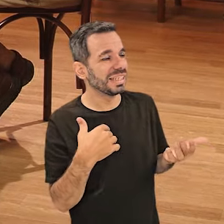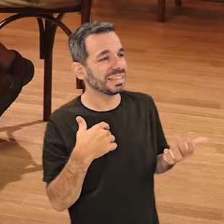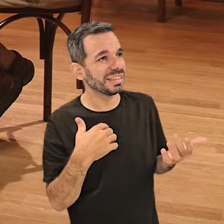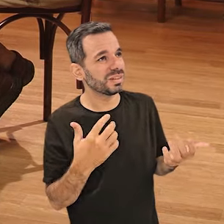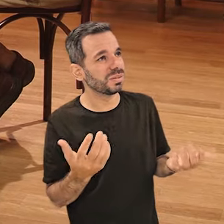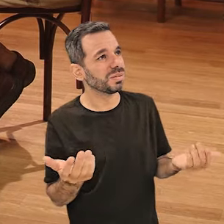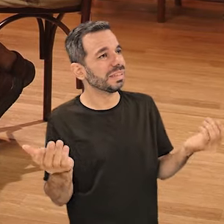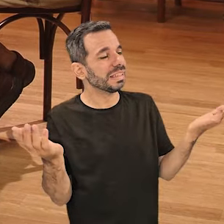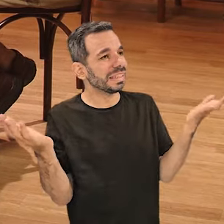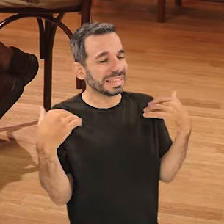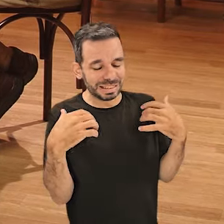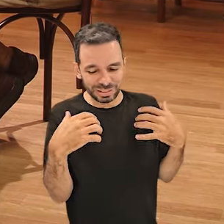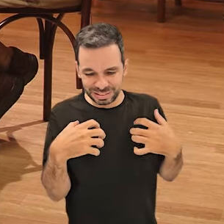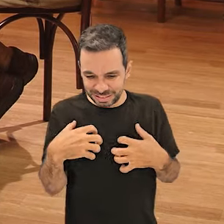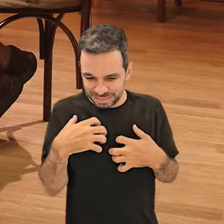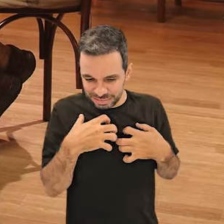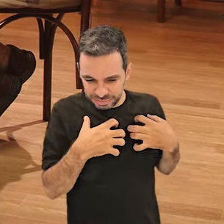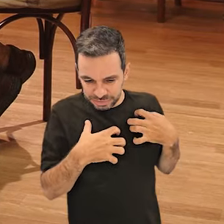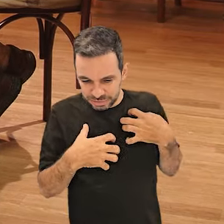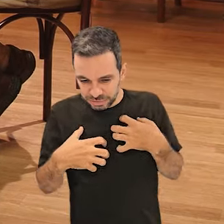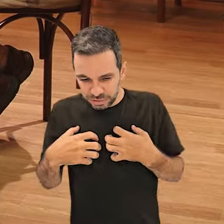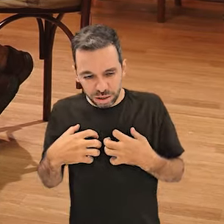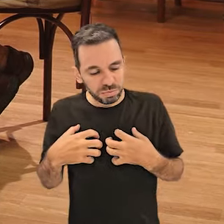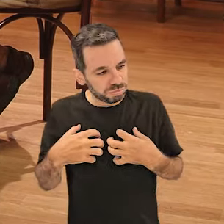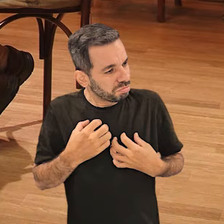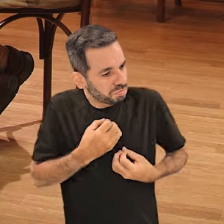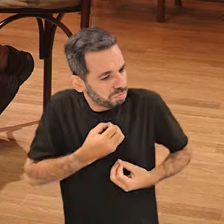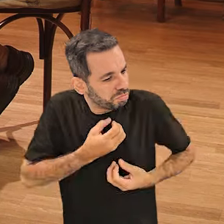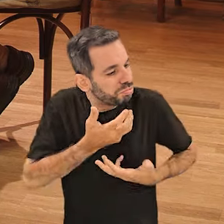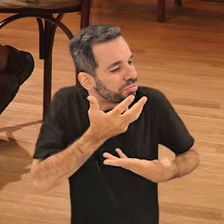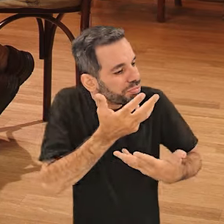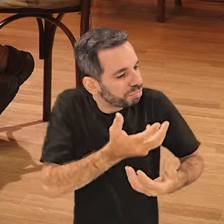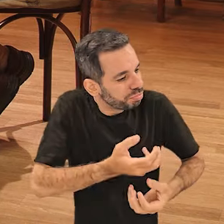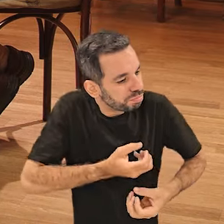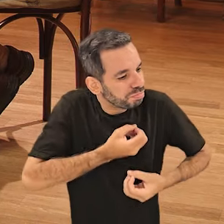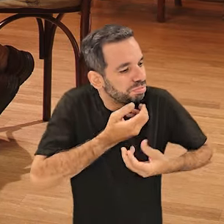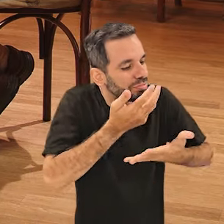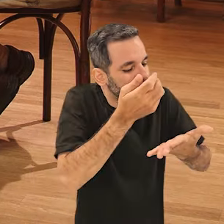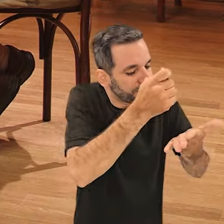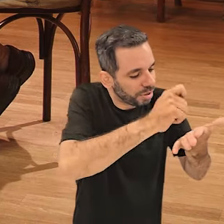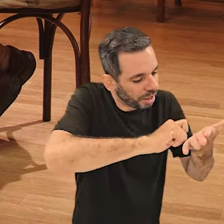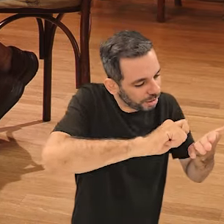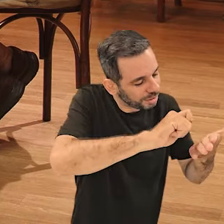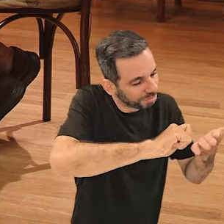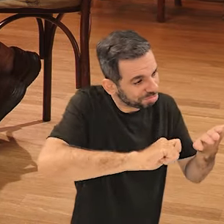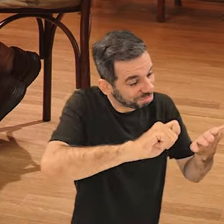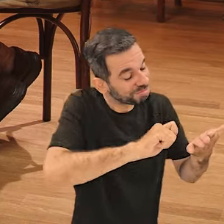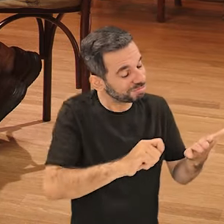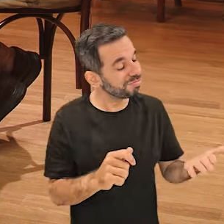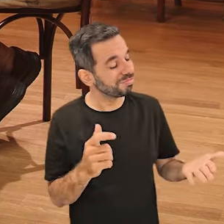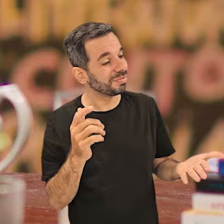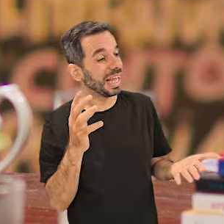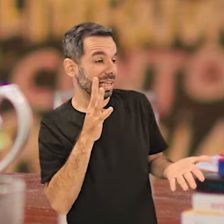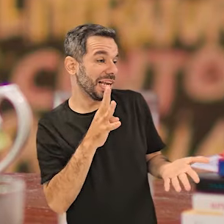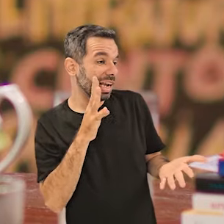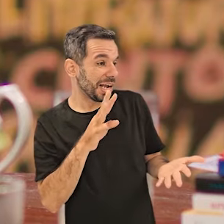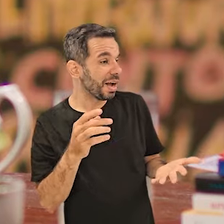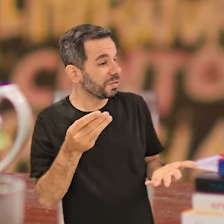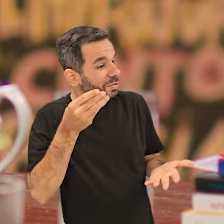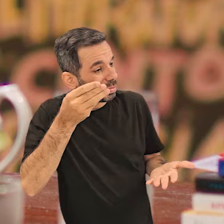de um processo de colocar para fora e tem sido uma experiência muito legal, sabe, Pátia? Porque você, primeiro que você sai da sua